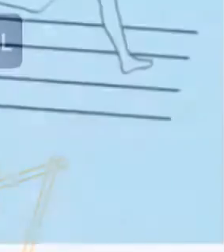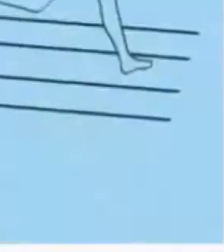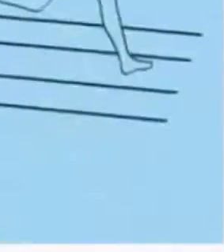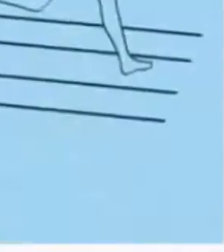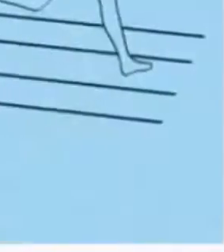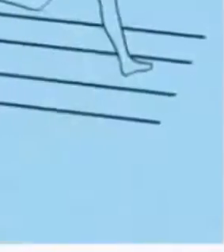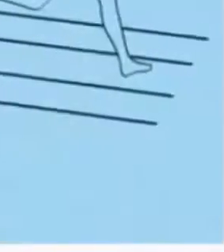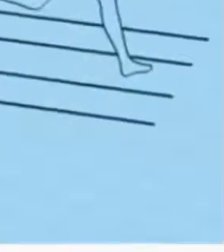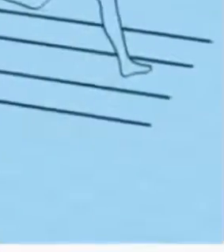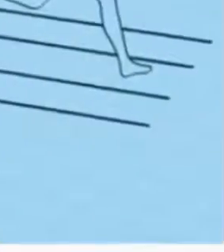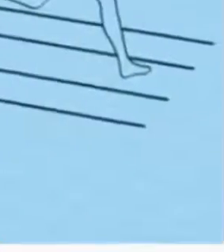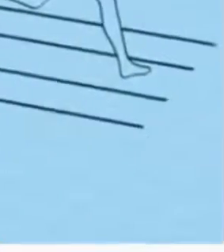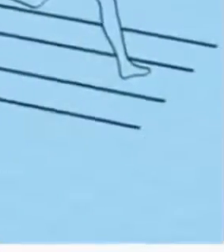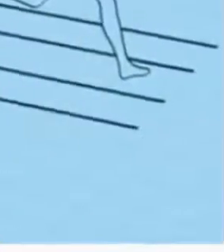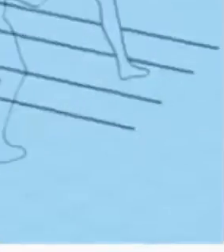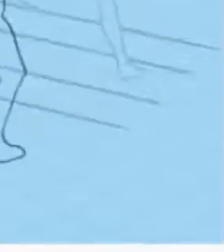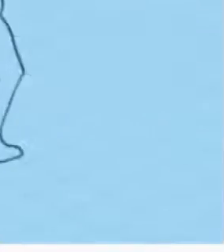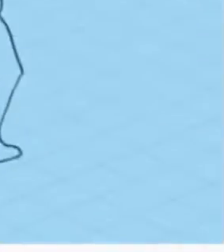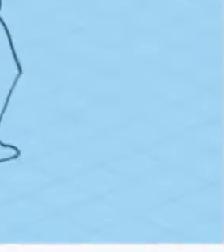e